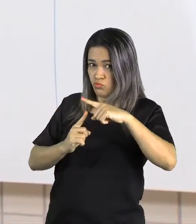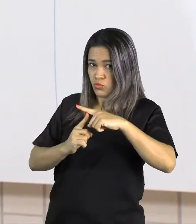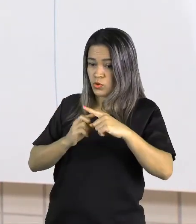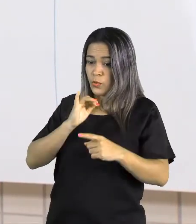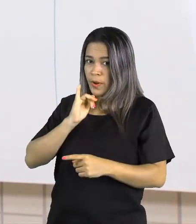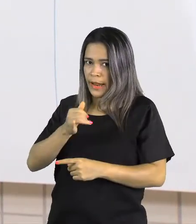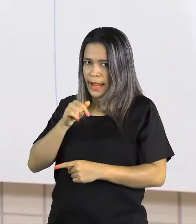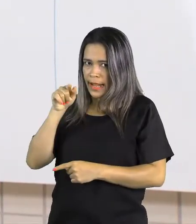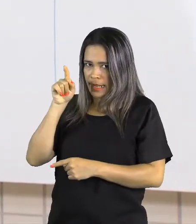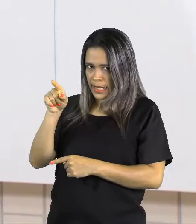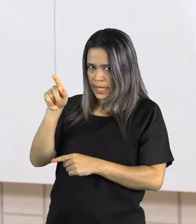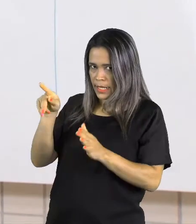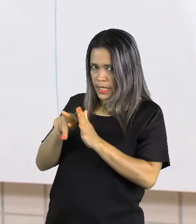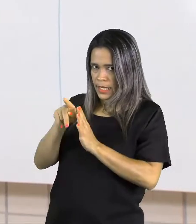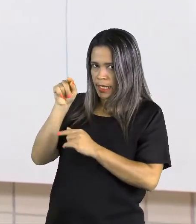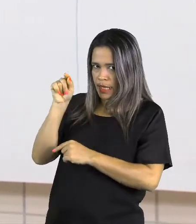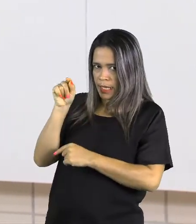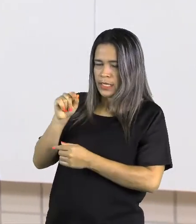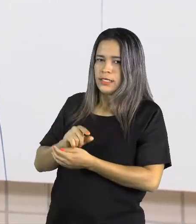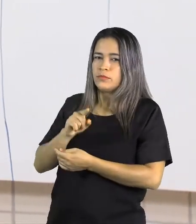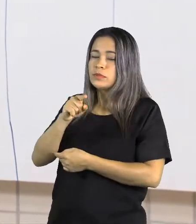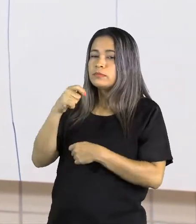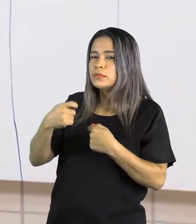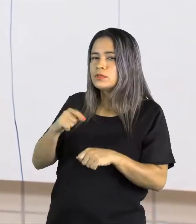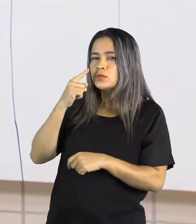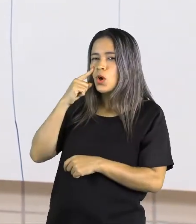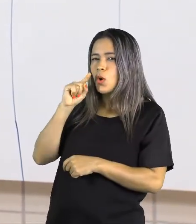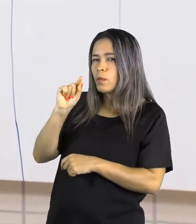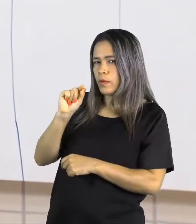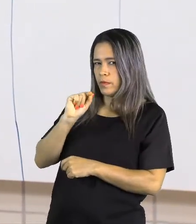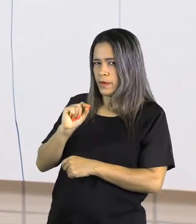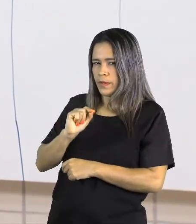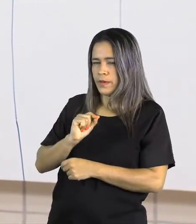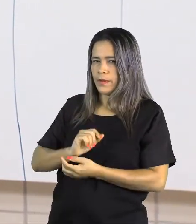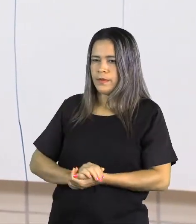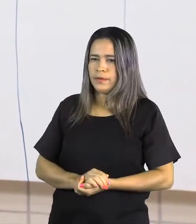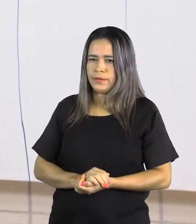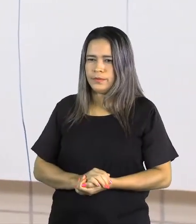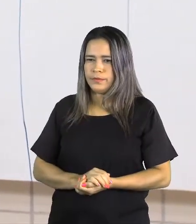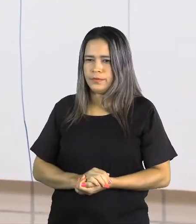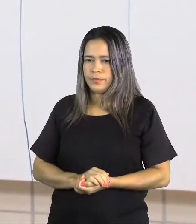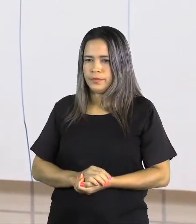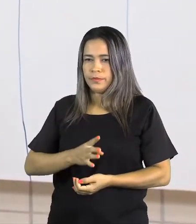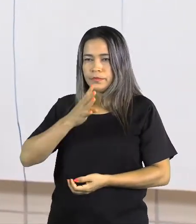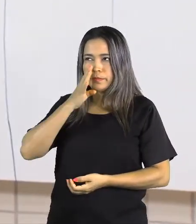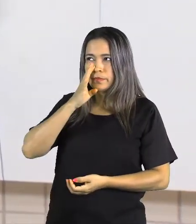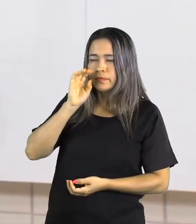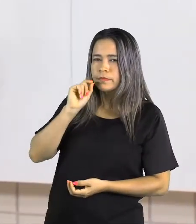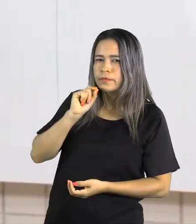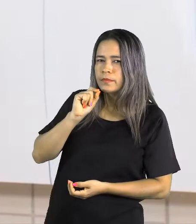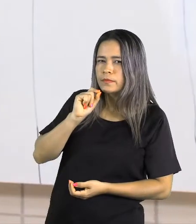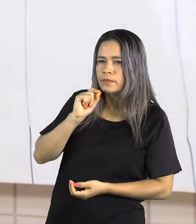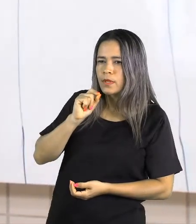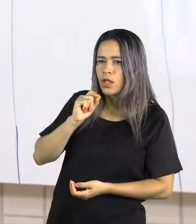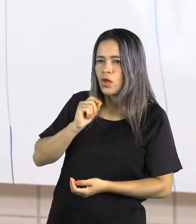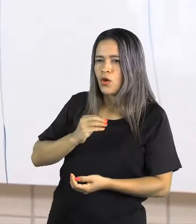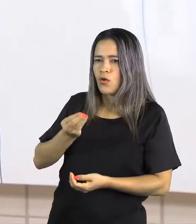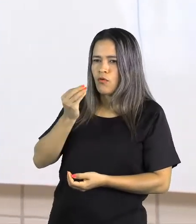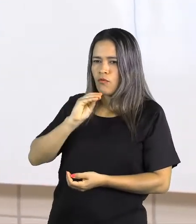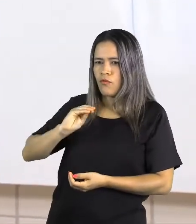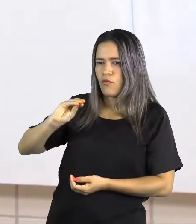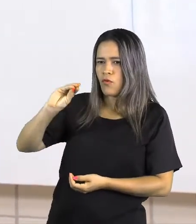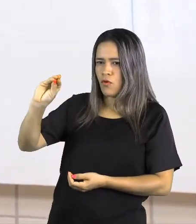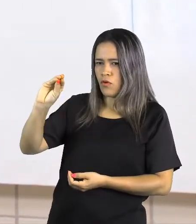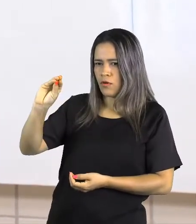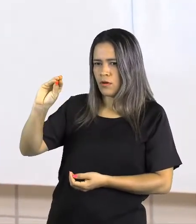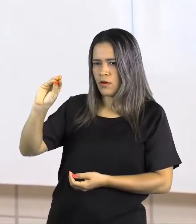você precisa observar? Que o relato de tópico, eu vou pôr nesse,